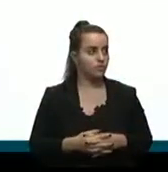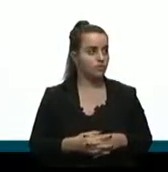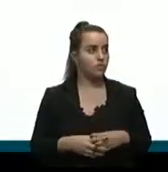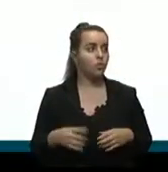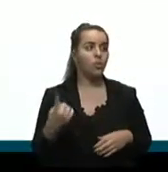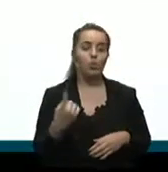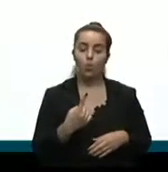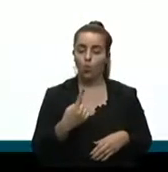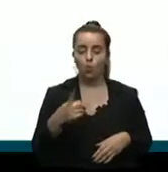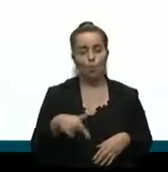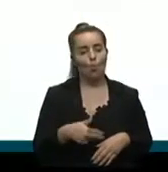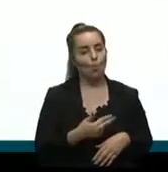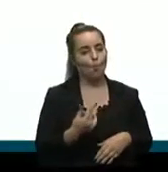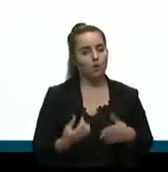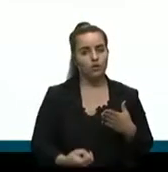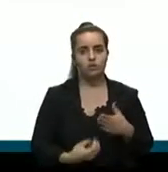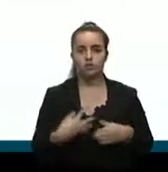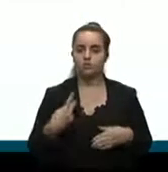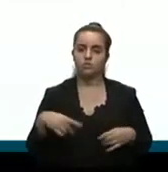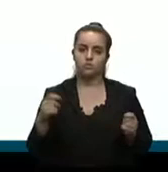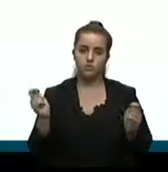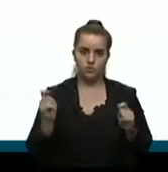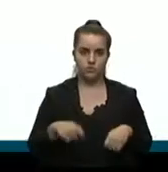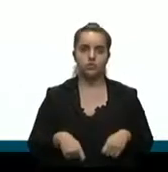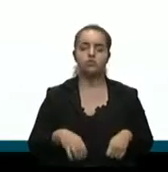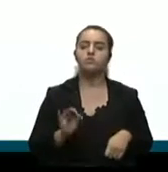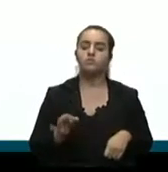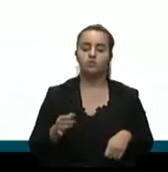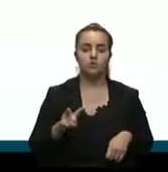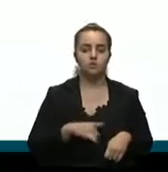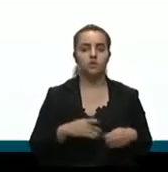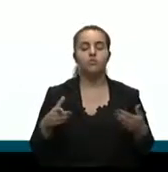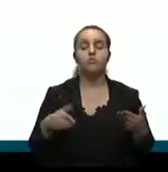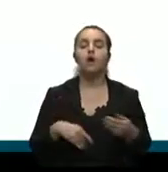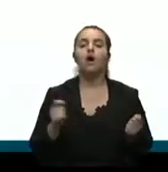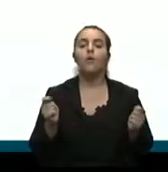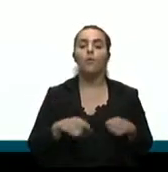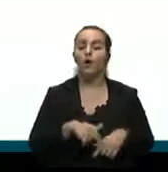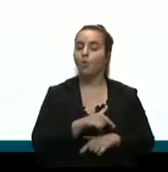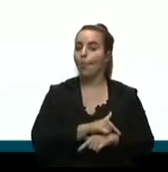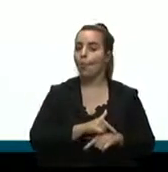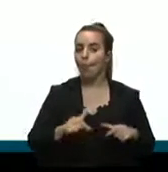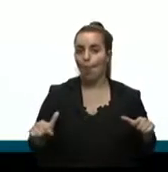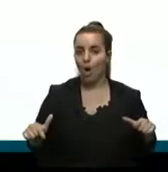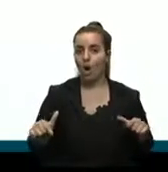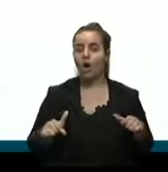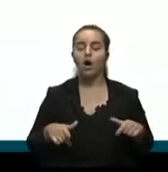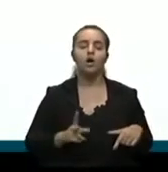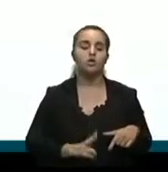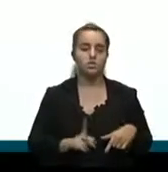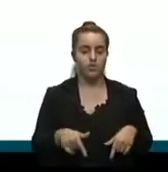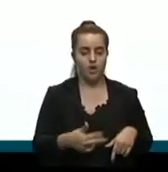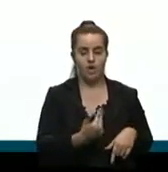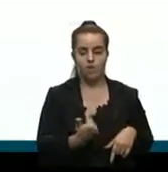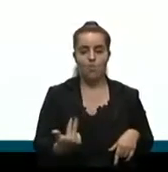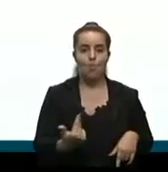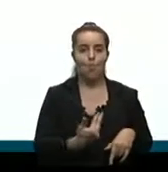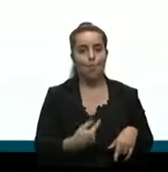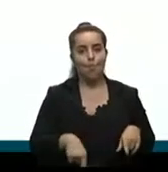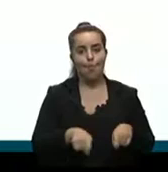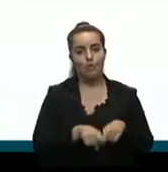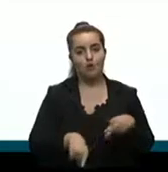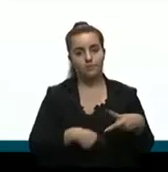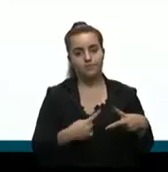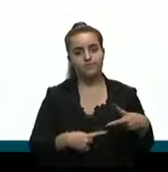passo 1 é o mesmo, elaborar as hipóteses. Temos, então, a hipótese nula, sempre uma igualdade, e